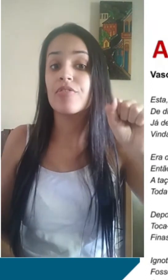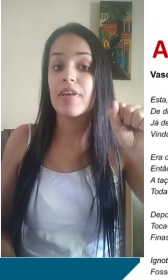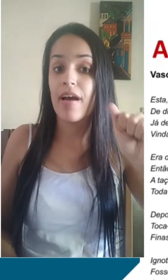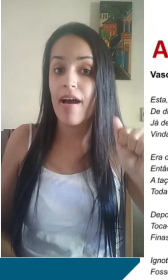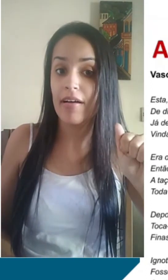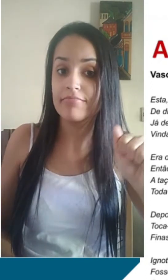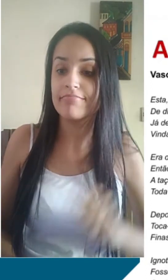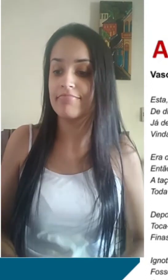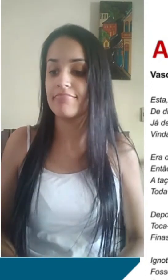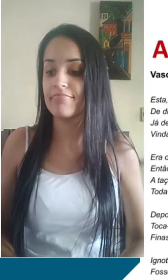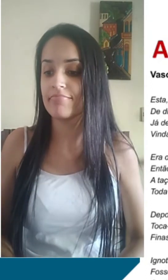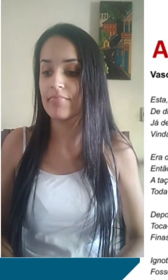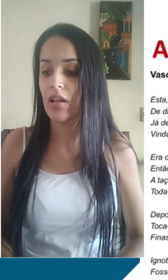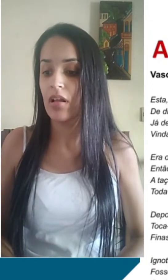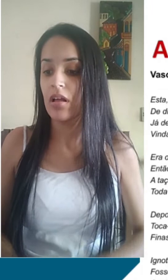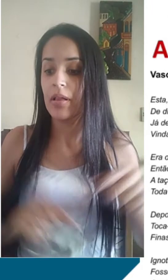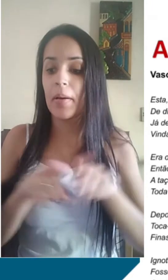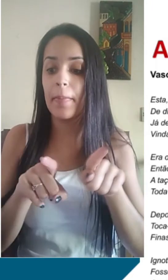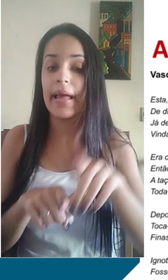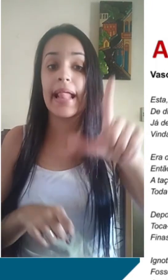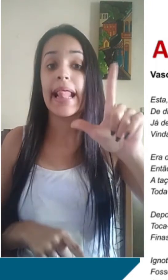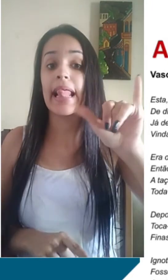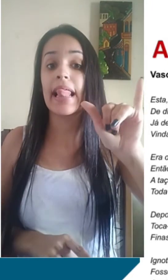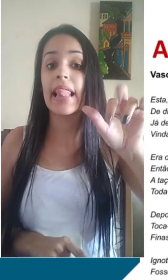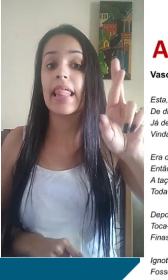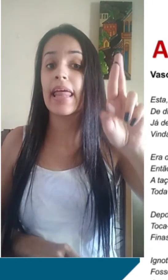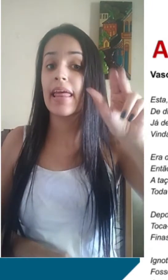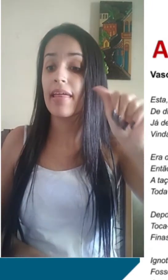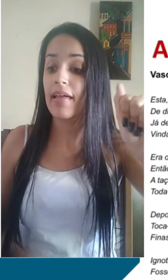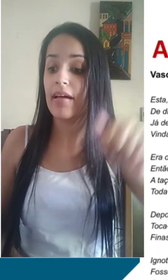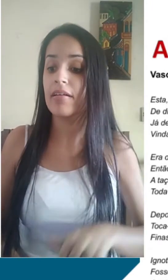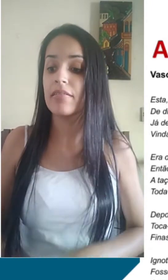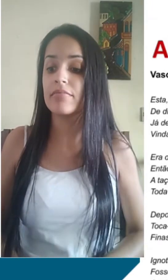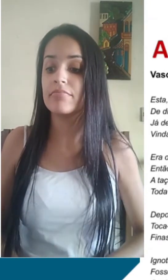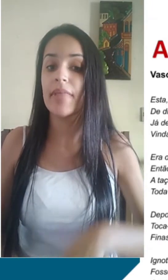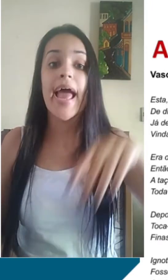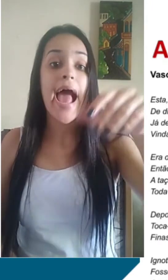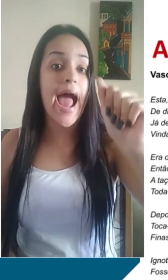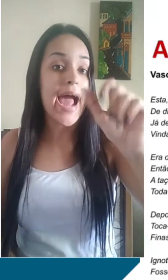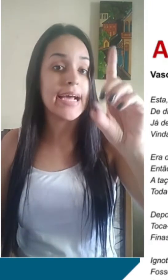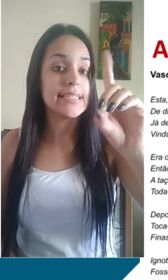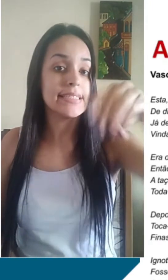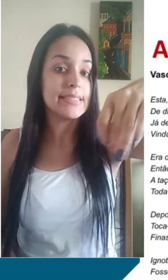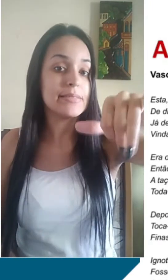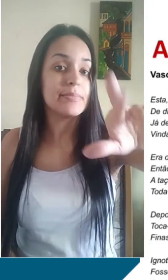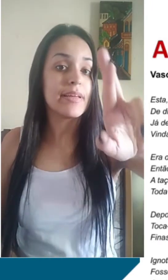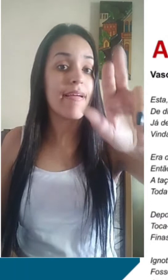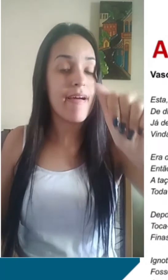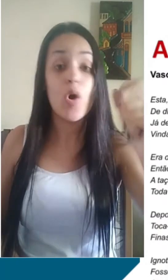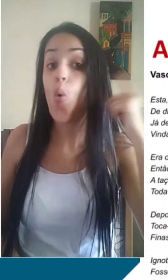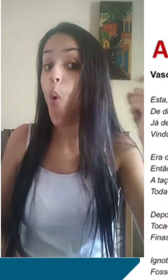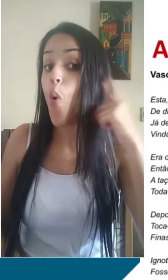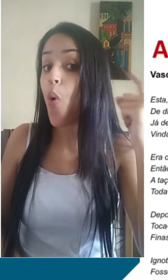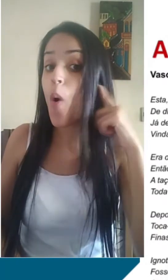rima rica é uma semelhança sonora, então dia e servia tem uma